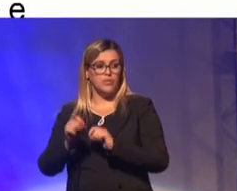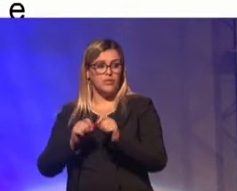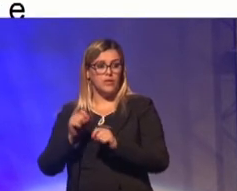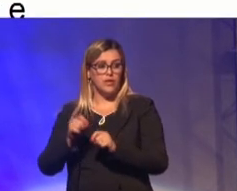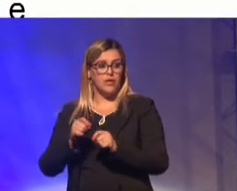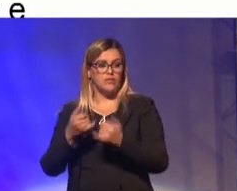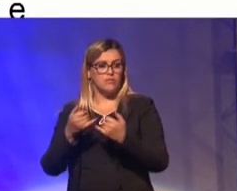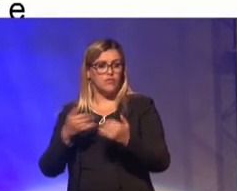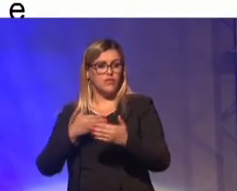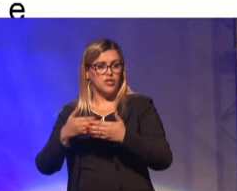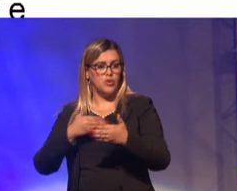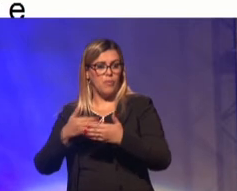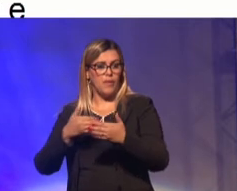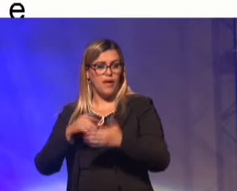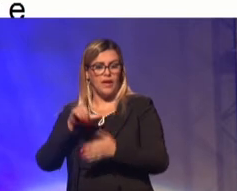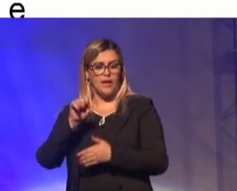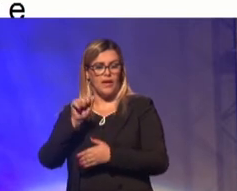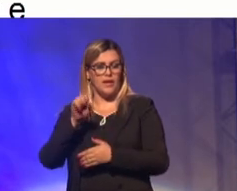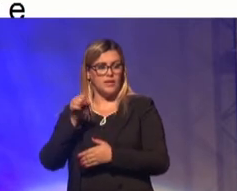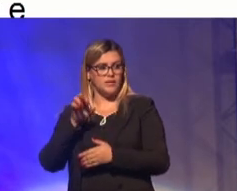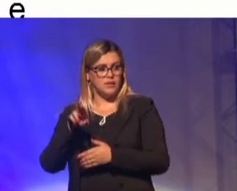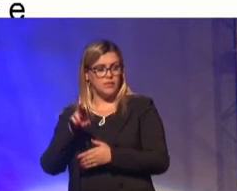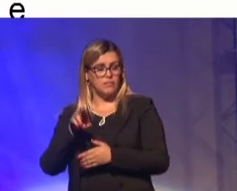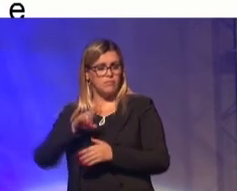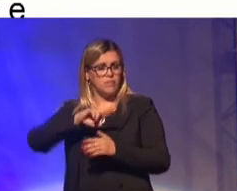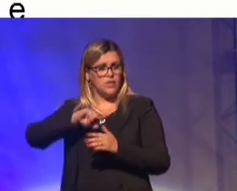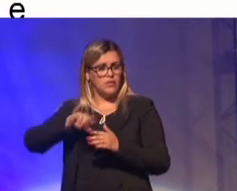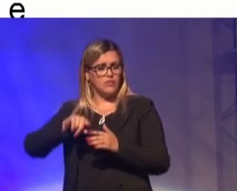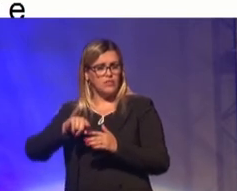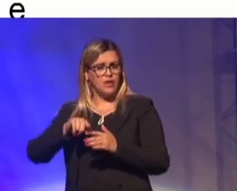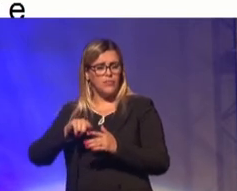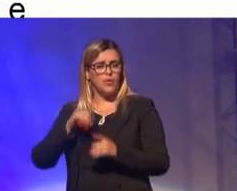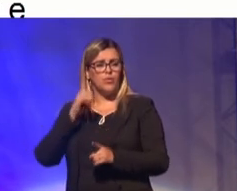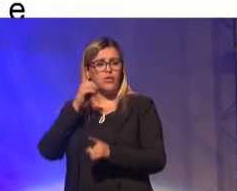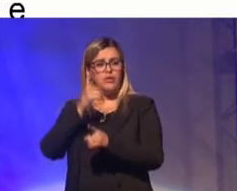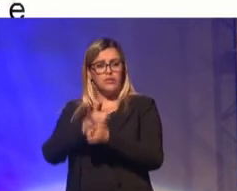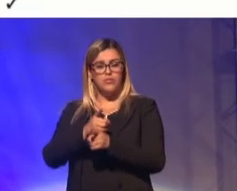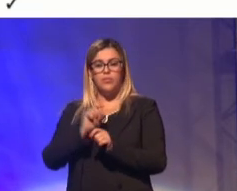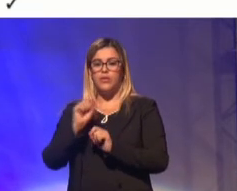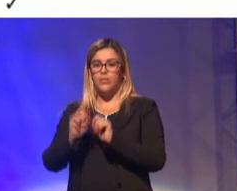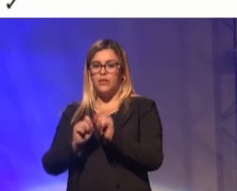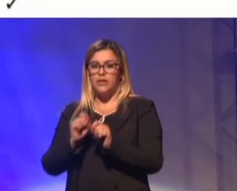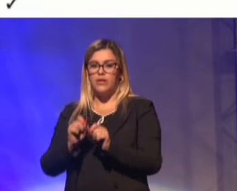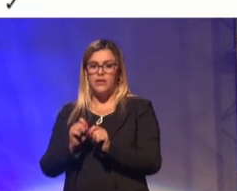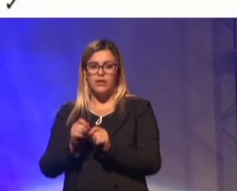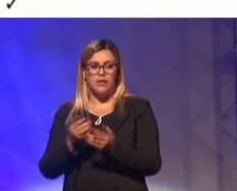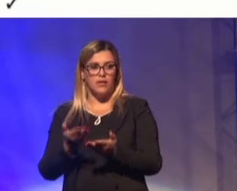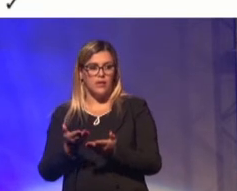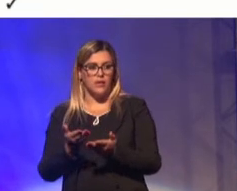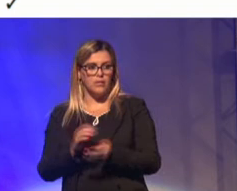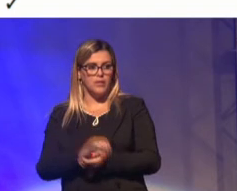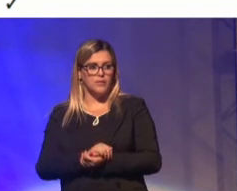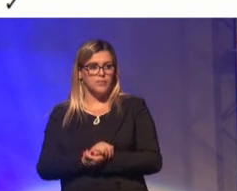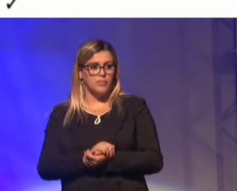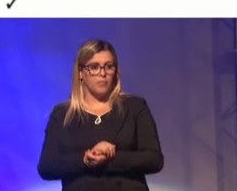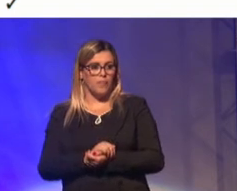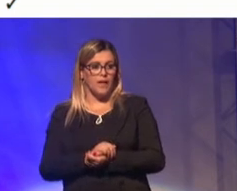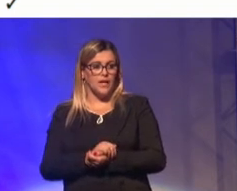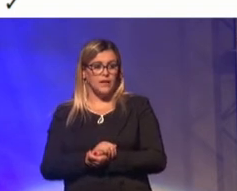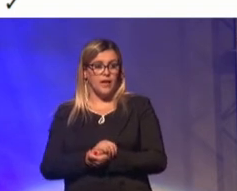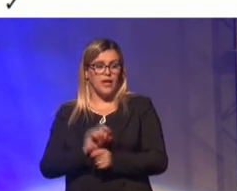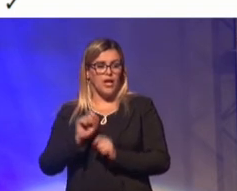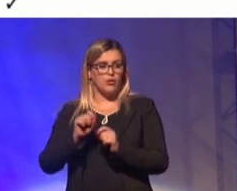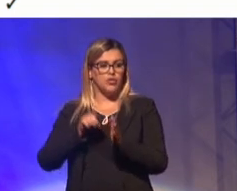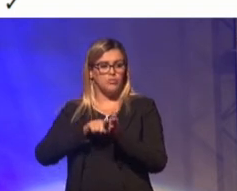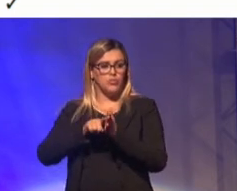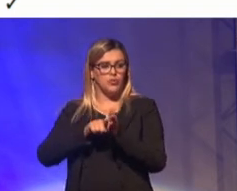tens, biofeedback, laser e a onda H. E o que, que eles encontraram? Olha só, são surveys, né? O survey é um modelo